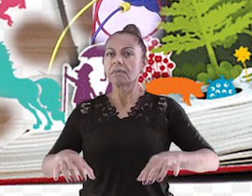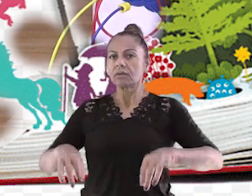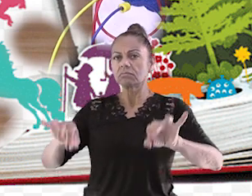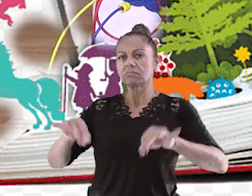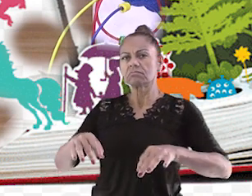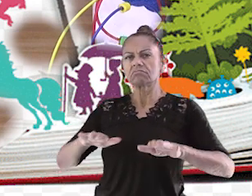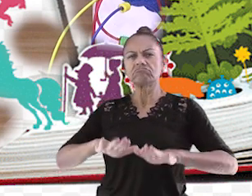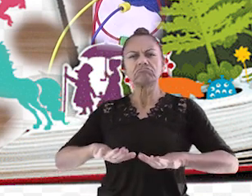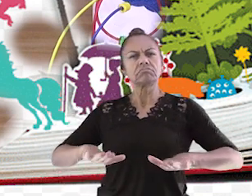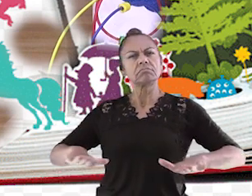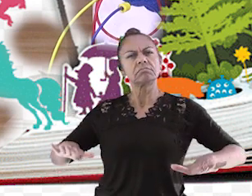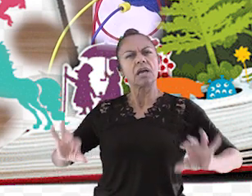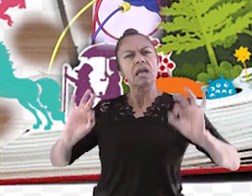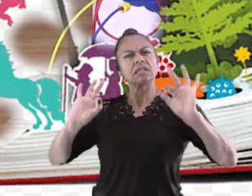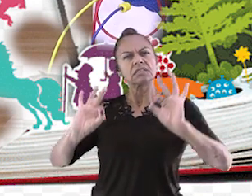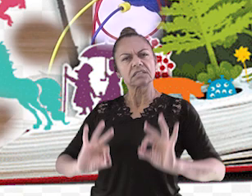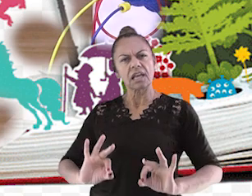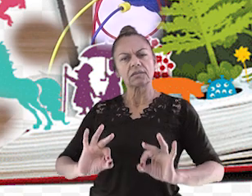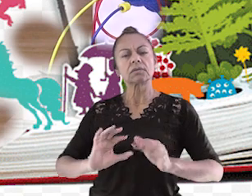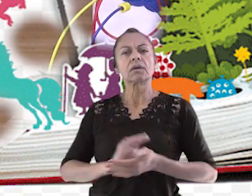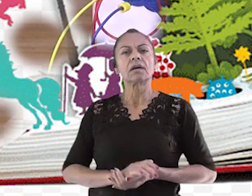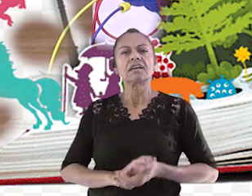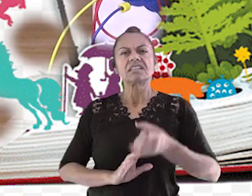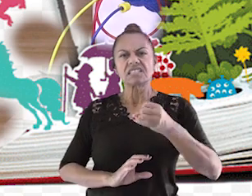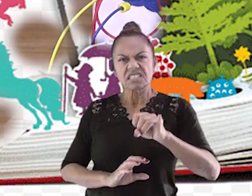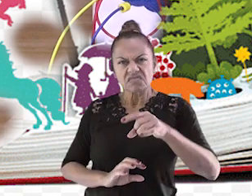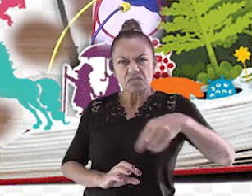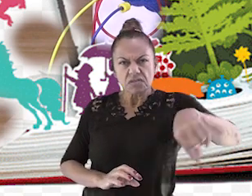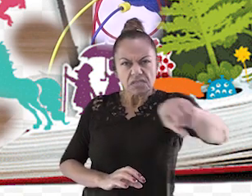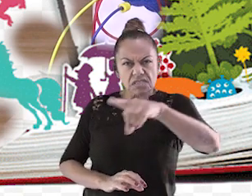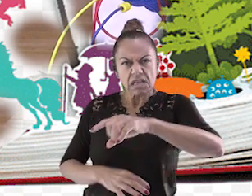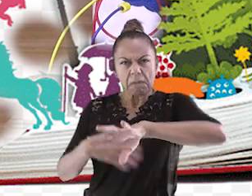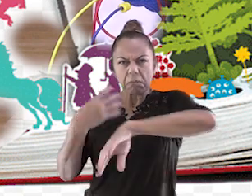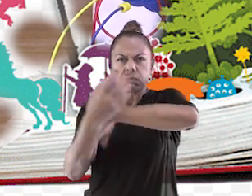faz bagunça e deixa seu quarto sujo,